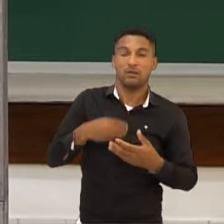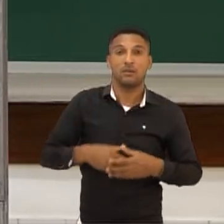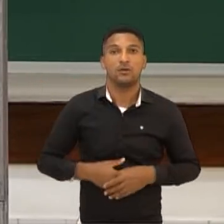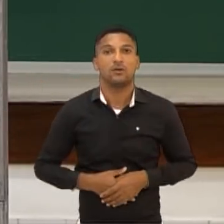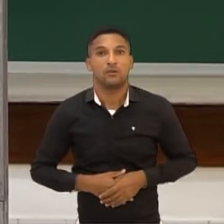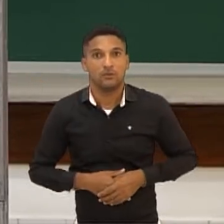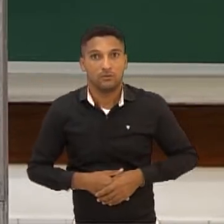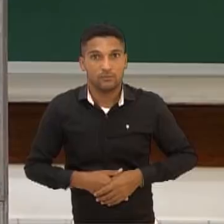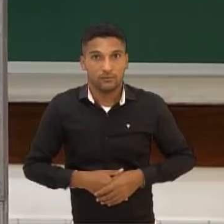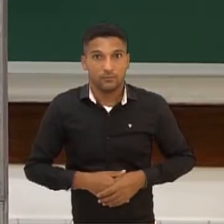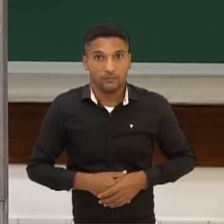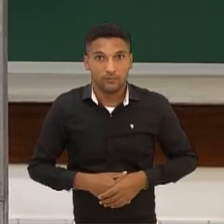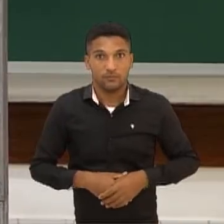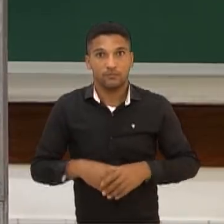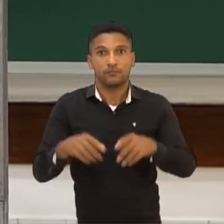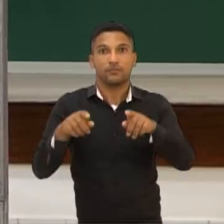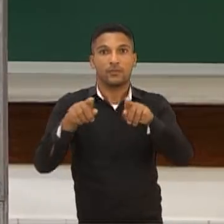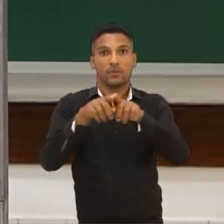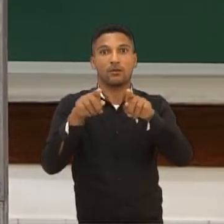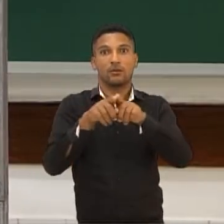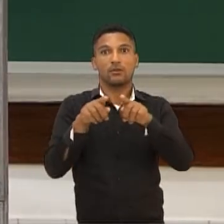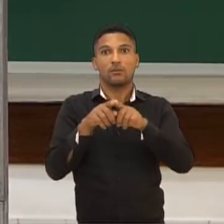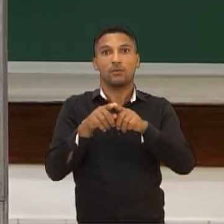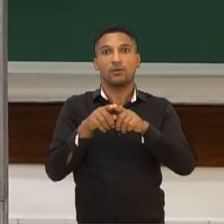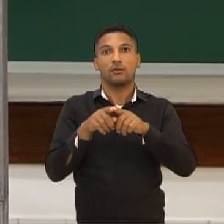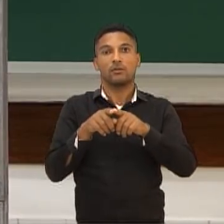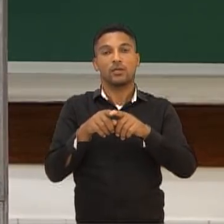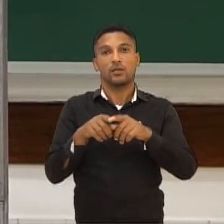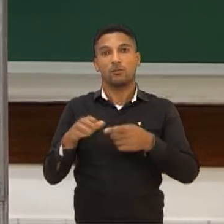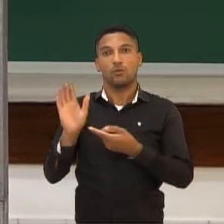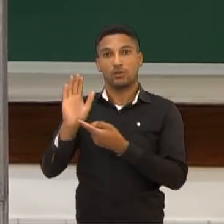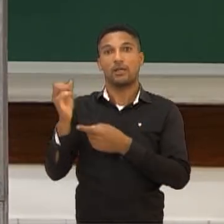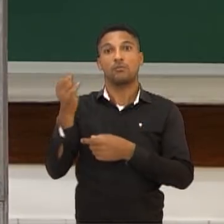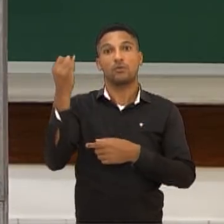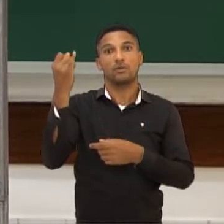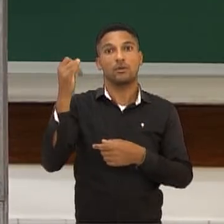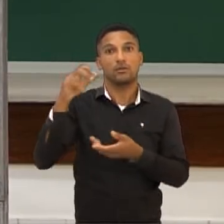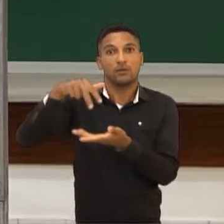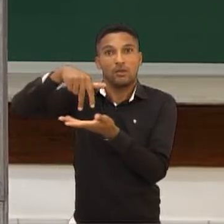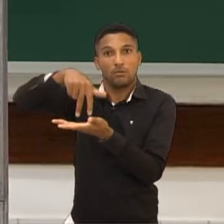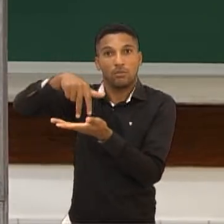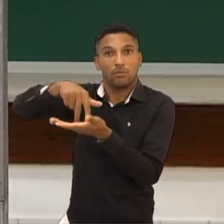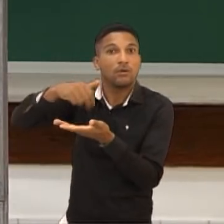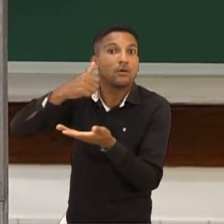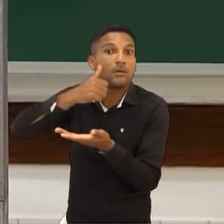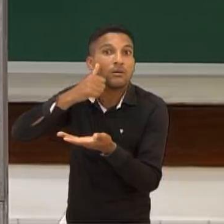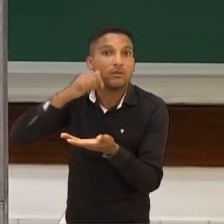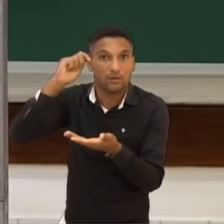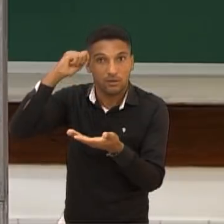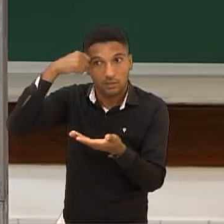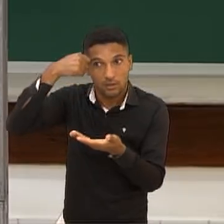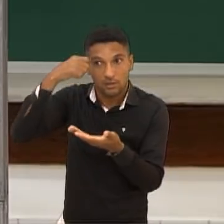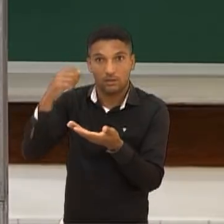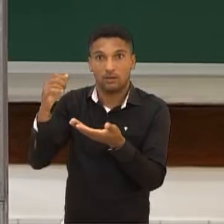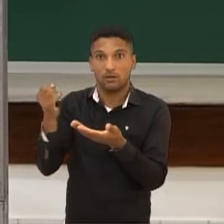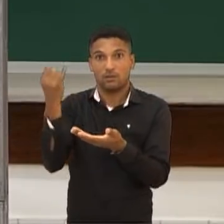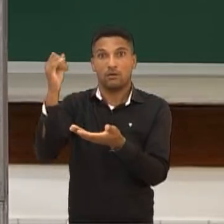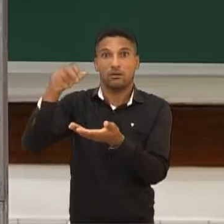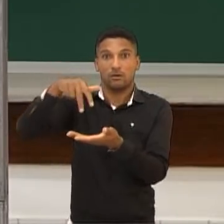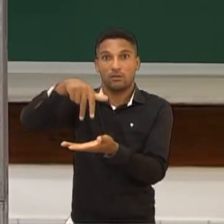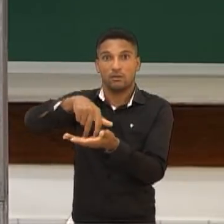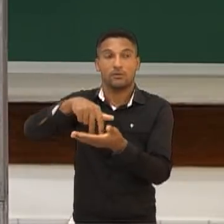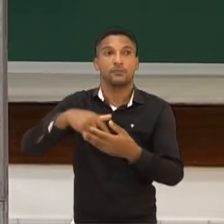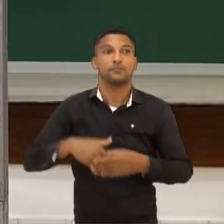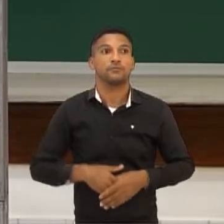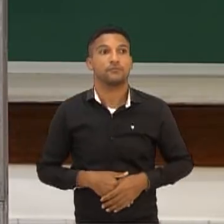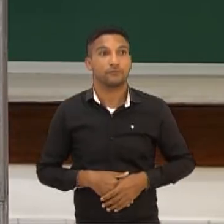questão, e trazer a questão e a importância da figura feminina negra, né? Então, com essa obra, por exemplo, que ela fez essas costuras e esses bordados